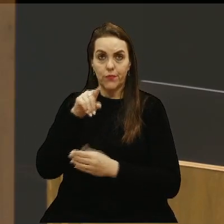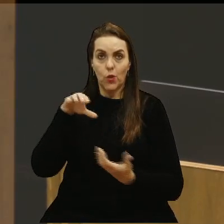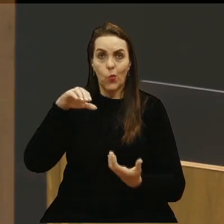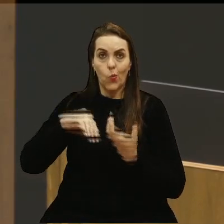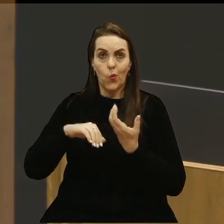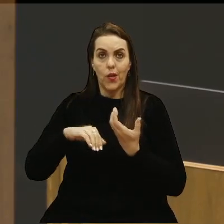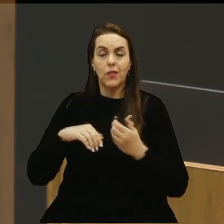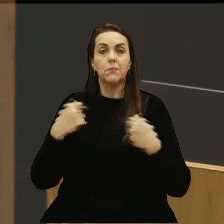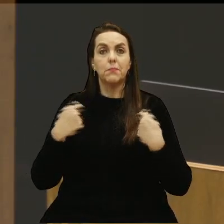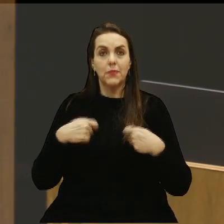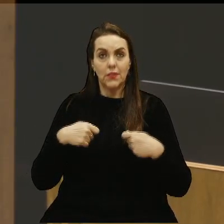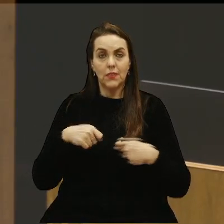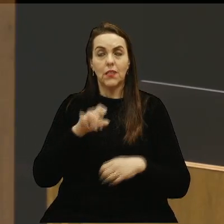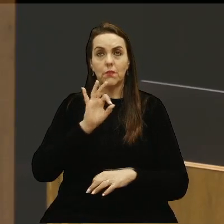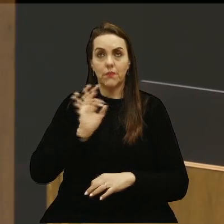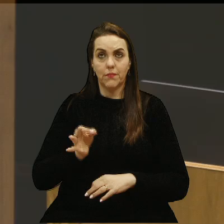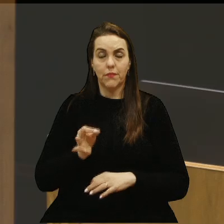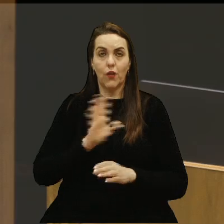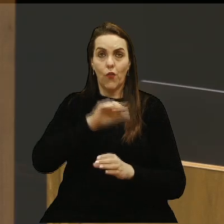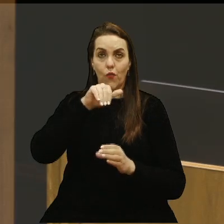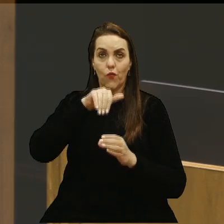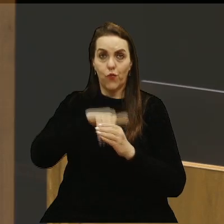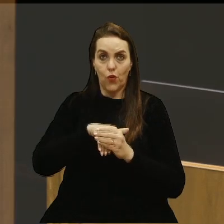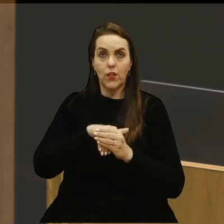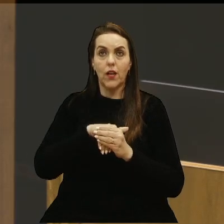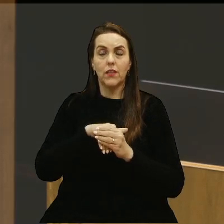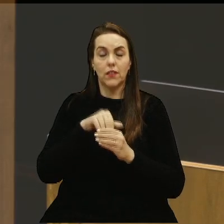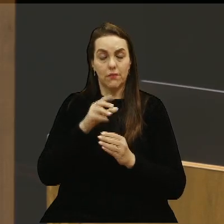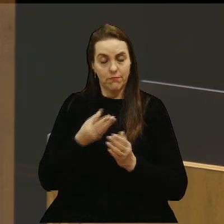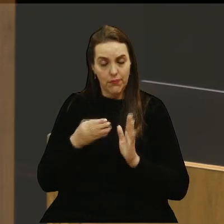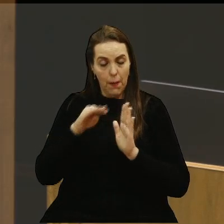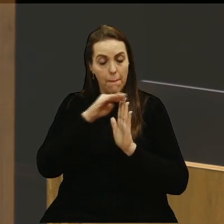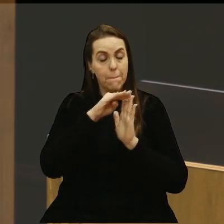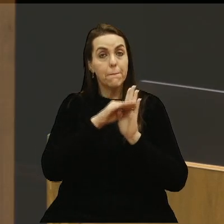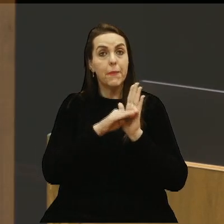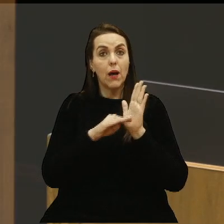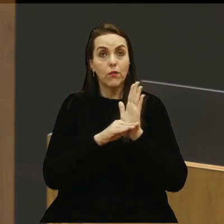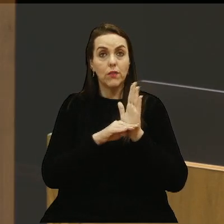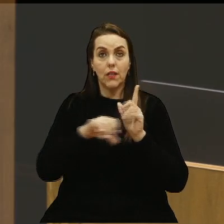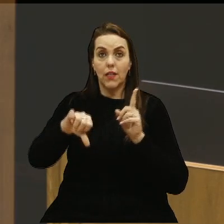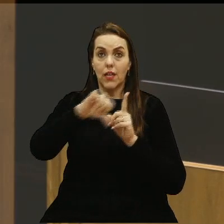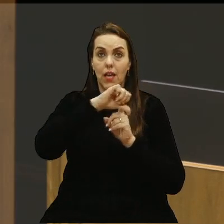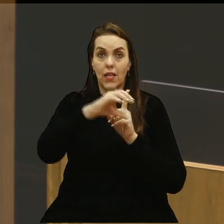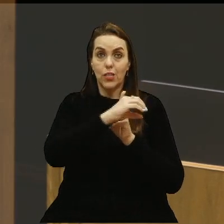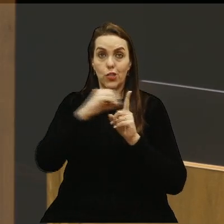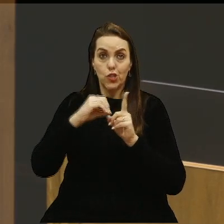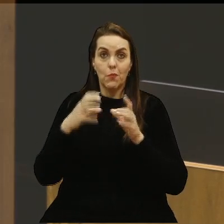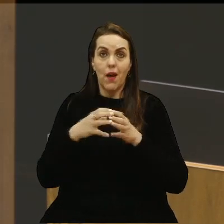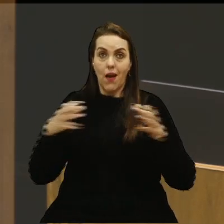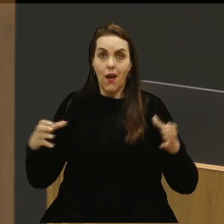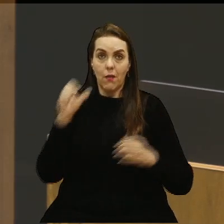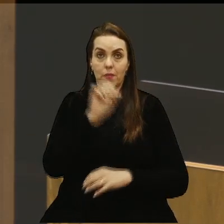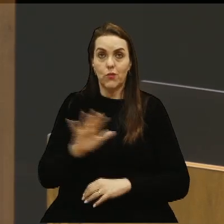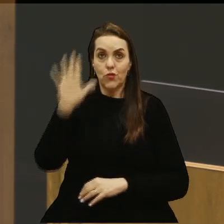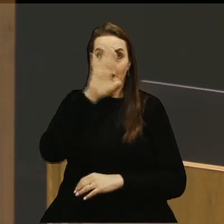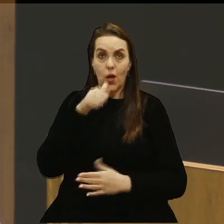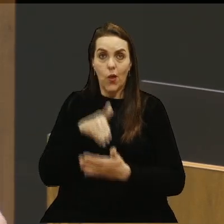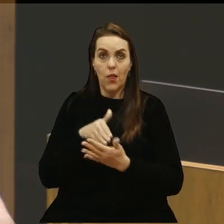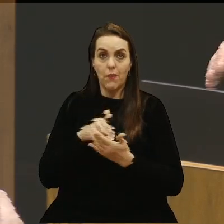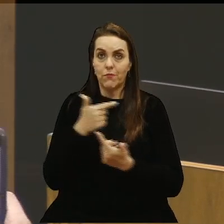nós precisamos que seja votada, colocada em pauta, a anistia ampla, geral e restrita.